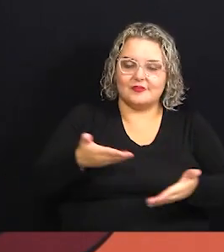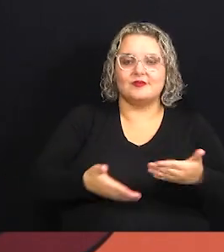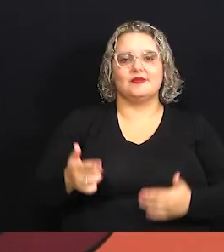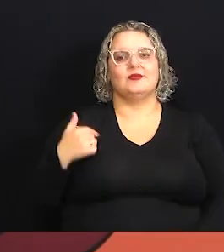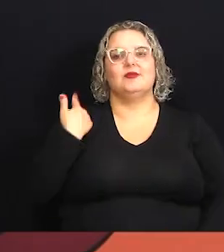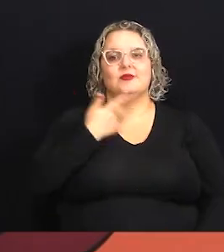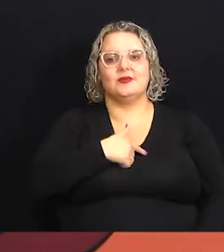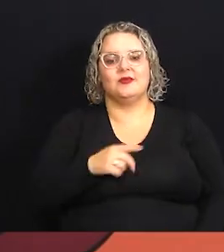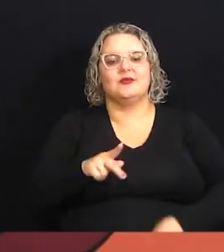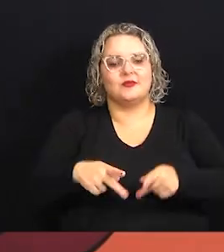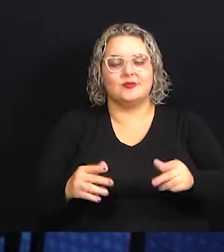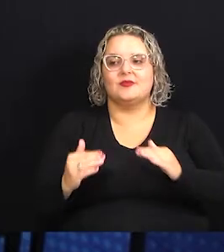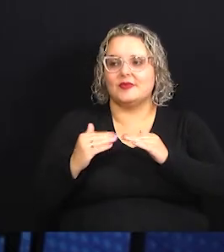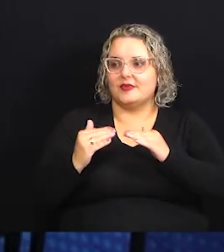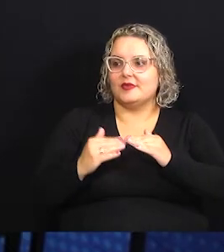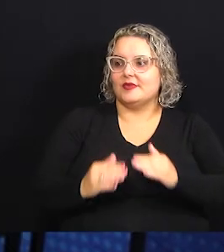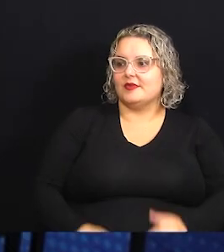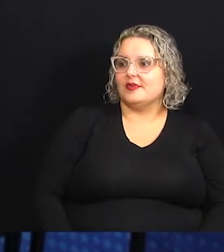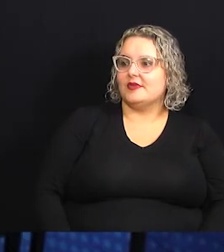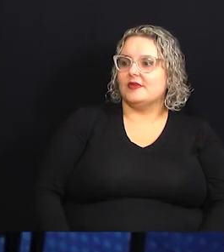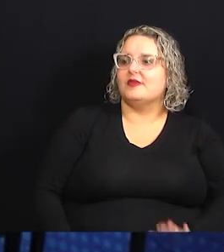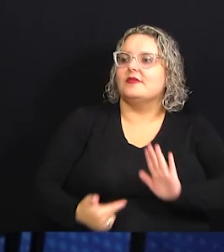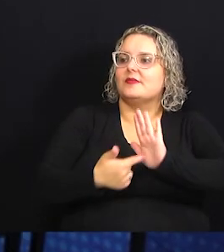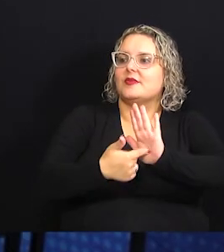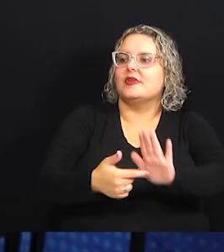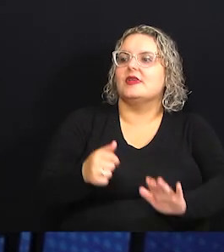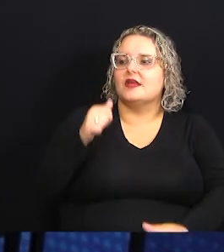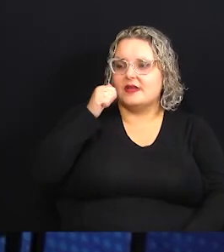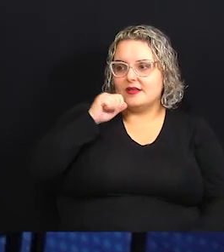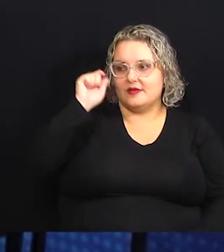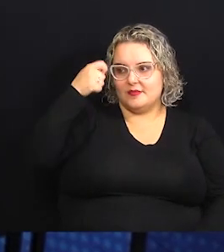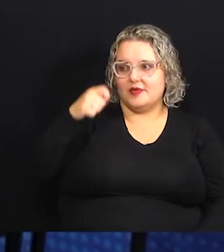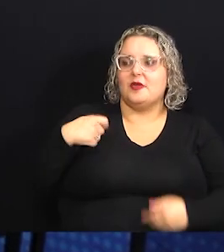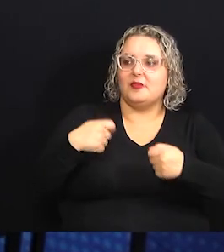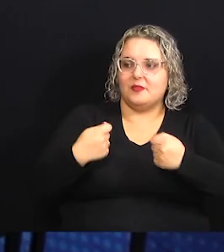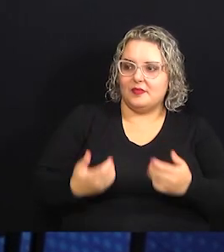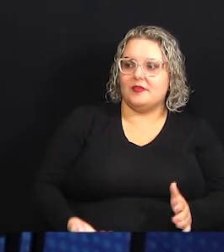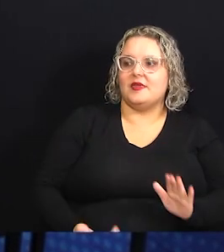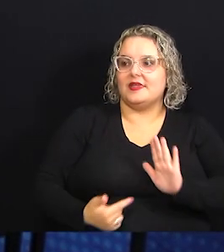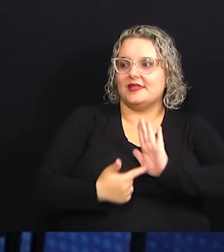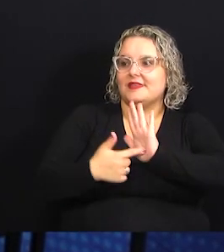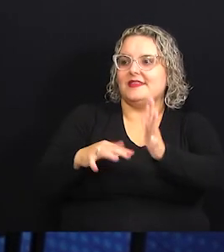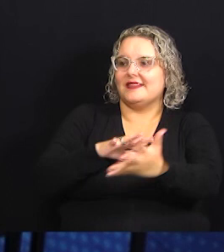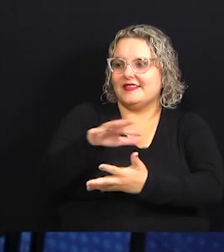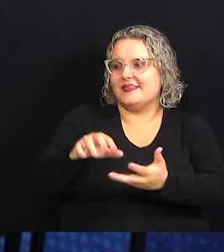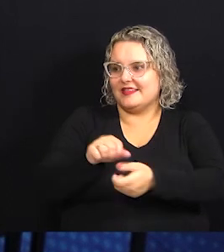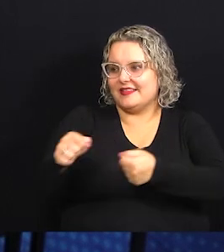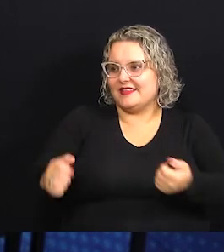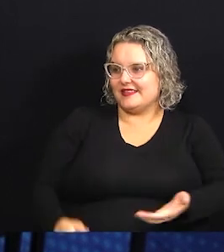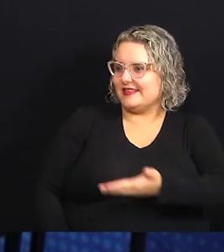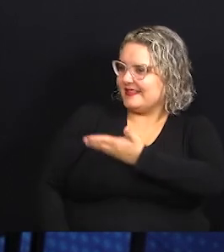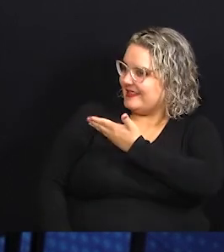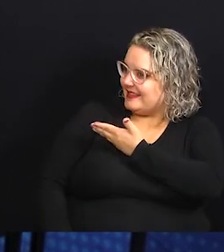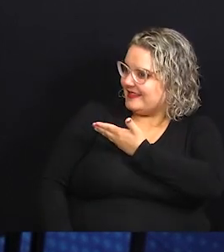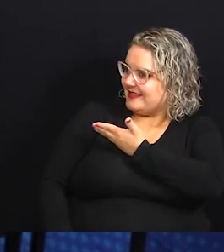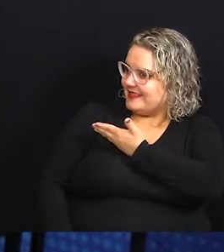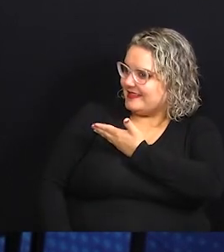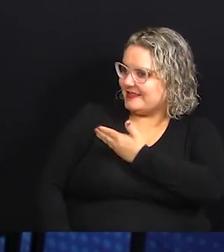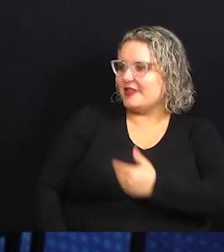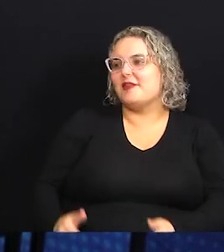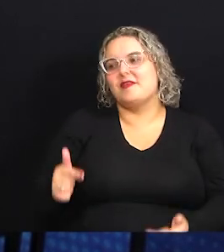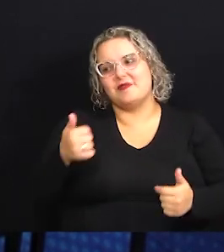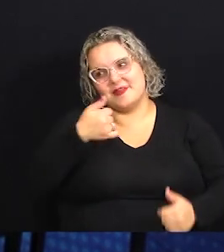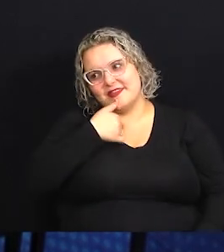nosso público. Combinado? Ok, vou só mostrar a Preta para vocês. Ela tem que aparecer no Universo Épico, senão Claro. ela vai ficar